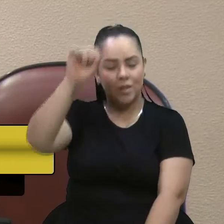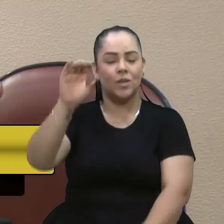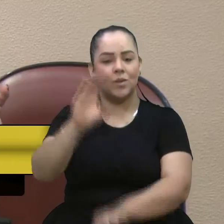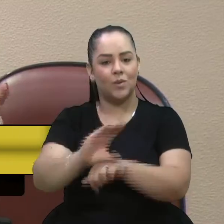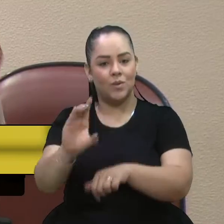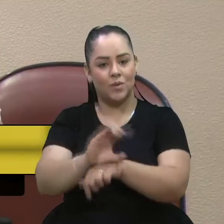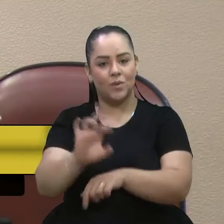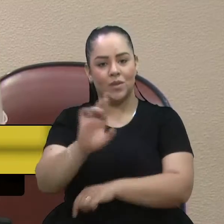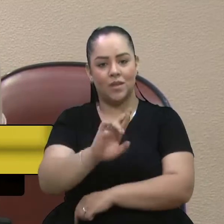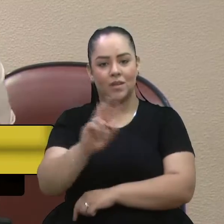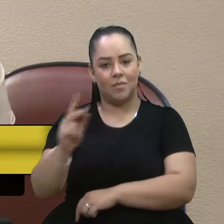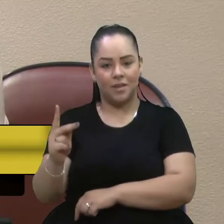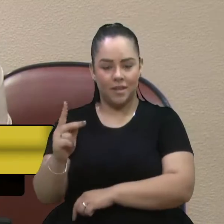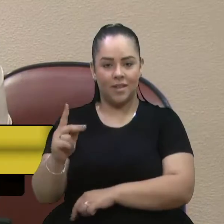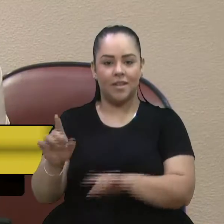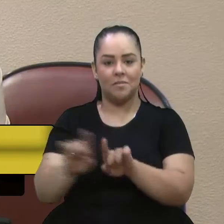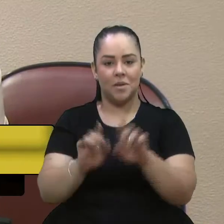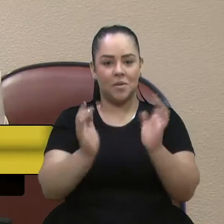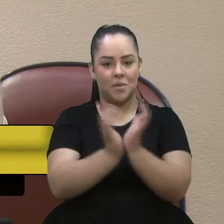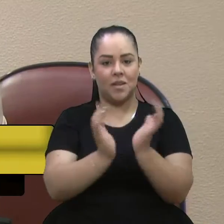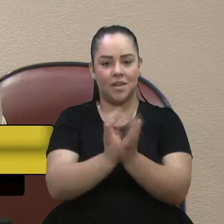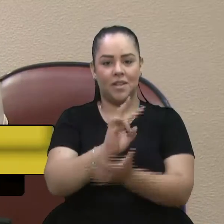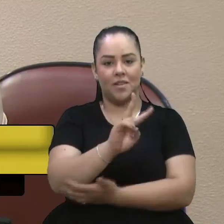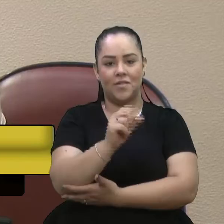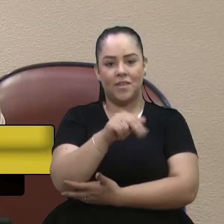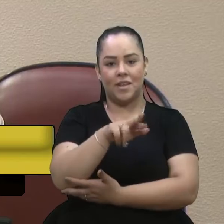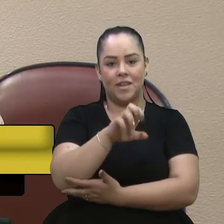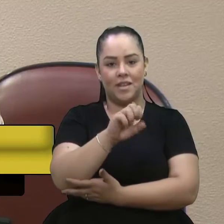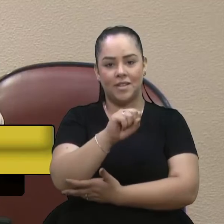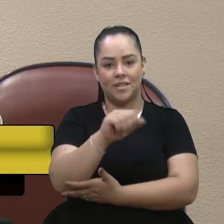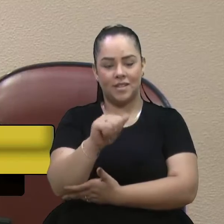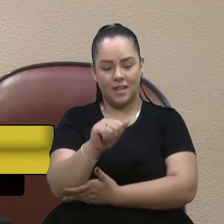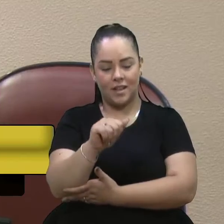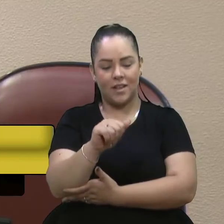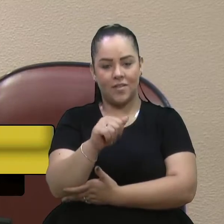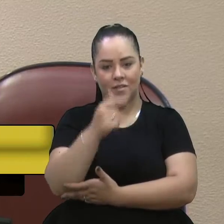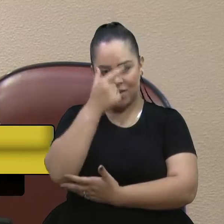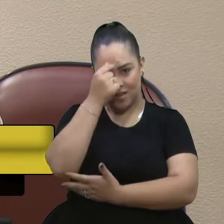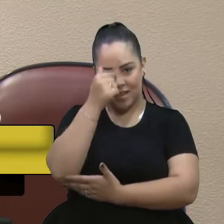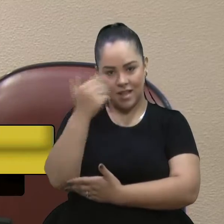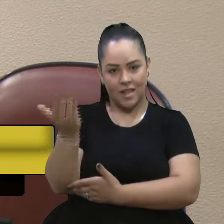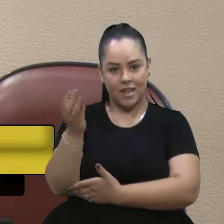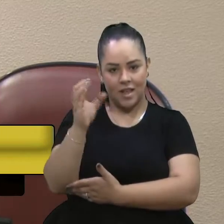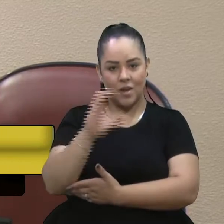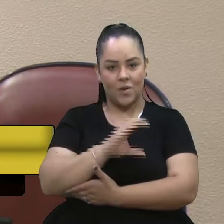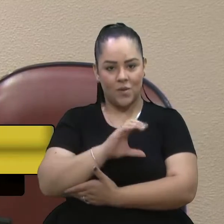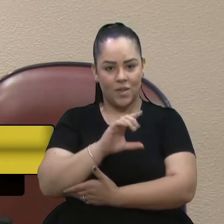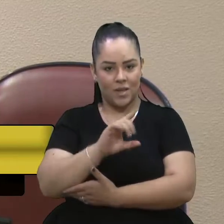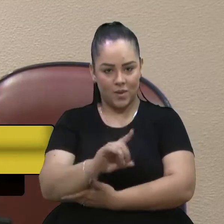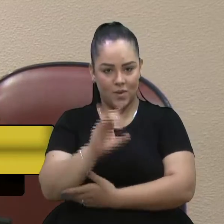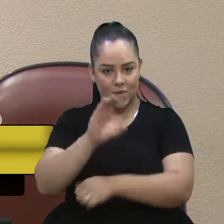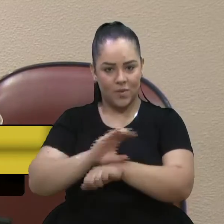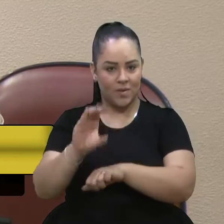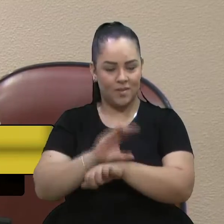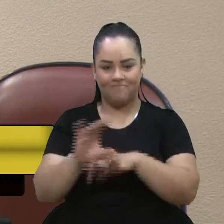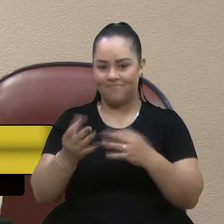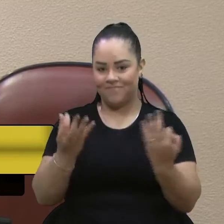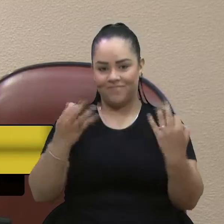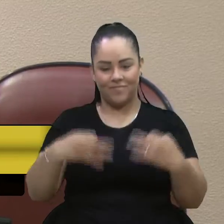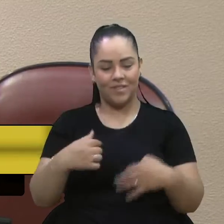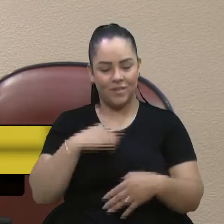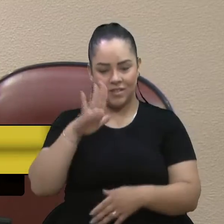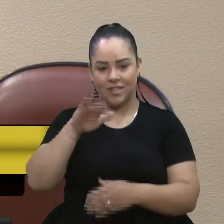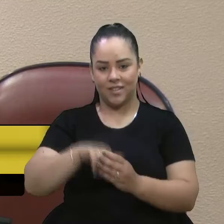inclusive, colega da Vanessa Roveda durante a faculdade, ela que agora é a coordenadora do curso. Então, com certeza,